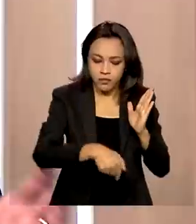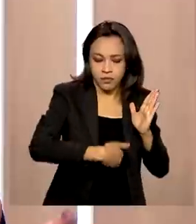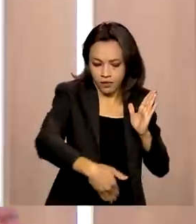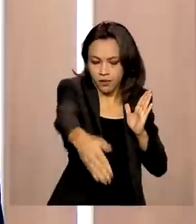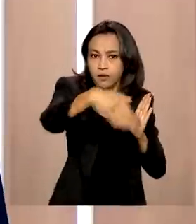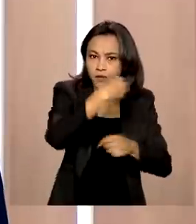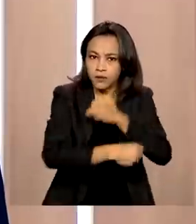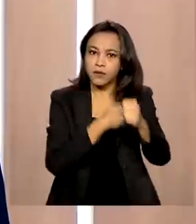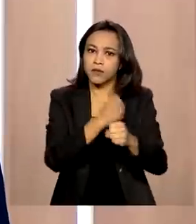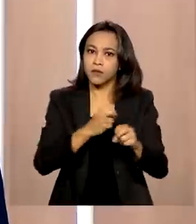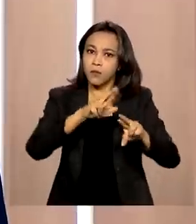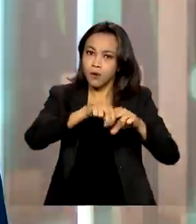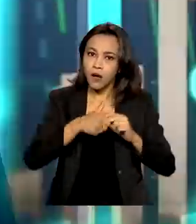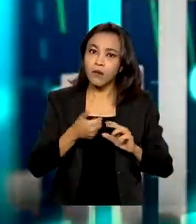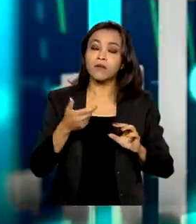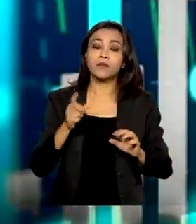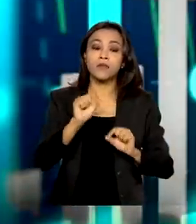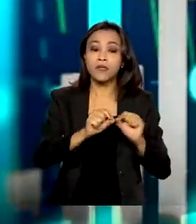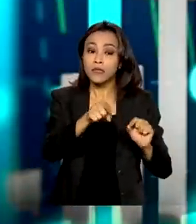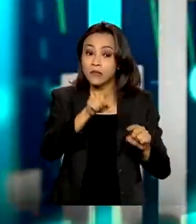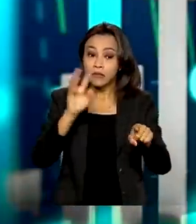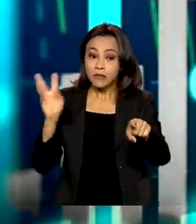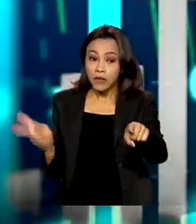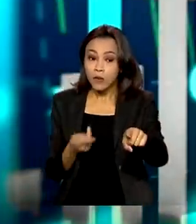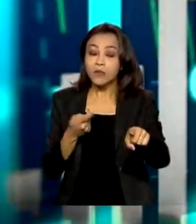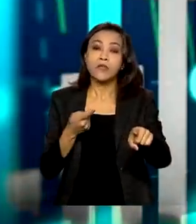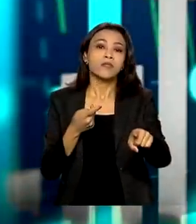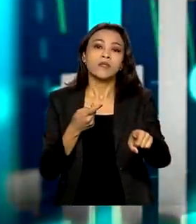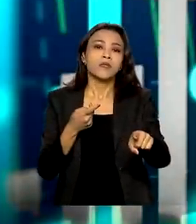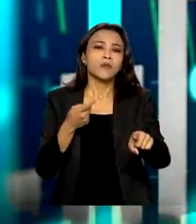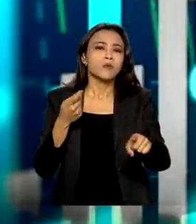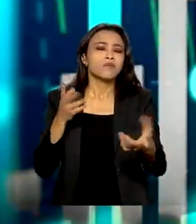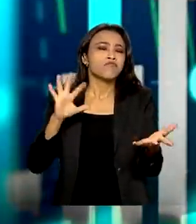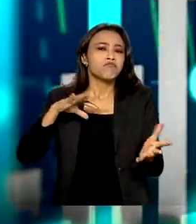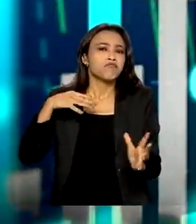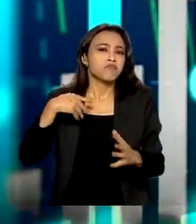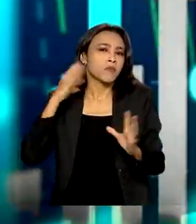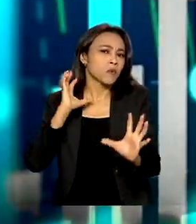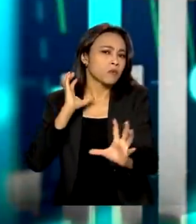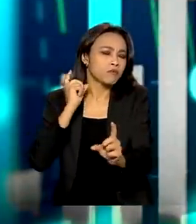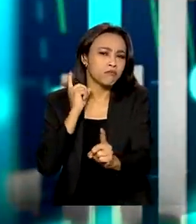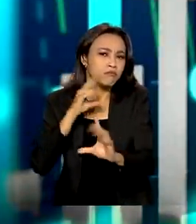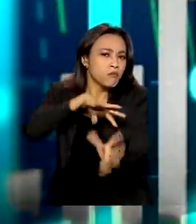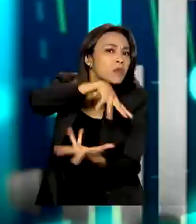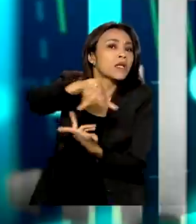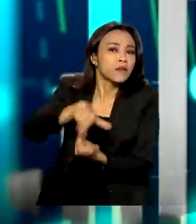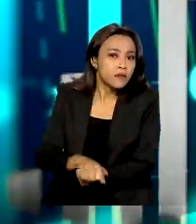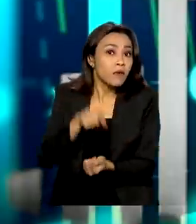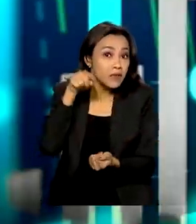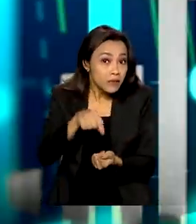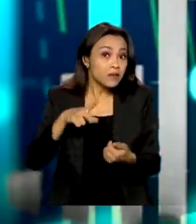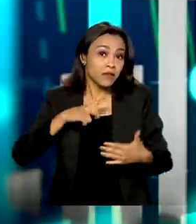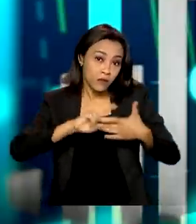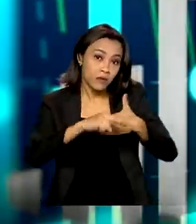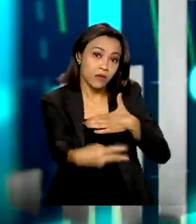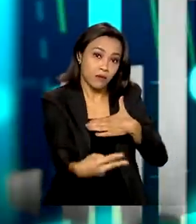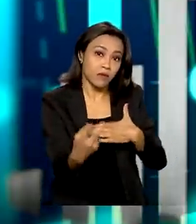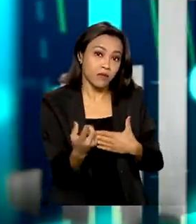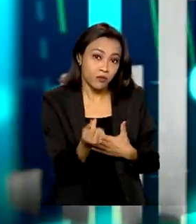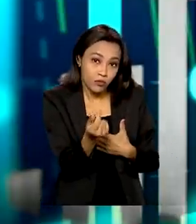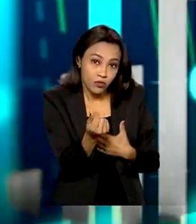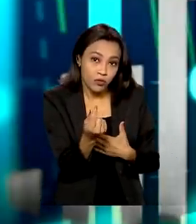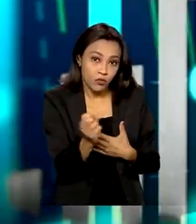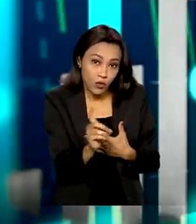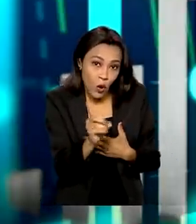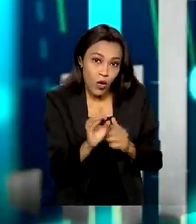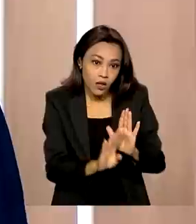função desses últimos eventos internacionais que geraram bastante incerteza no mercado. Isso está se refletindo no dólar, que deu uma subida